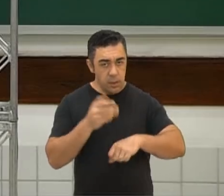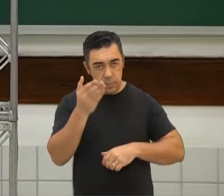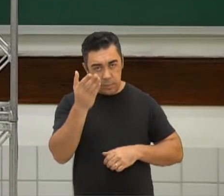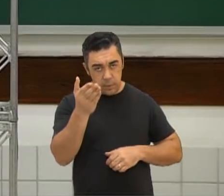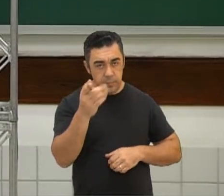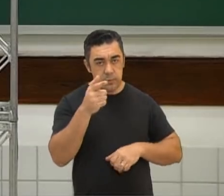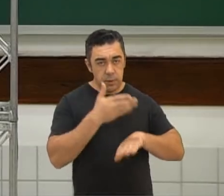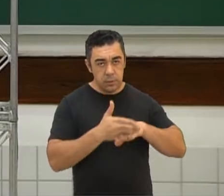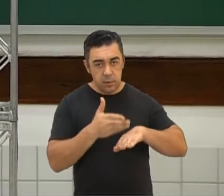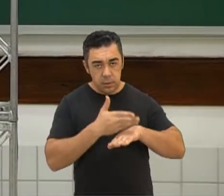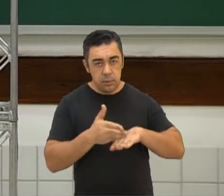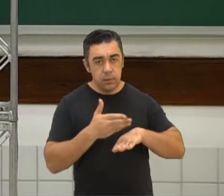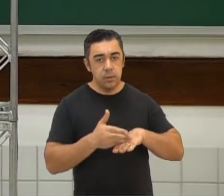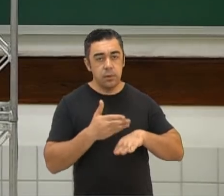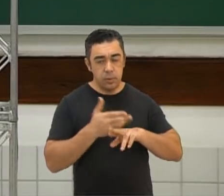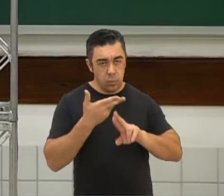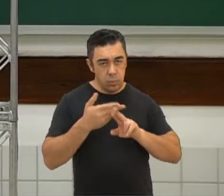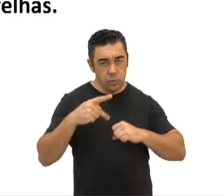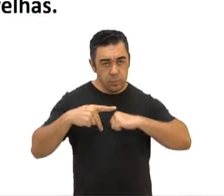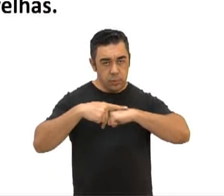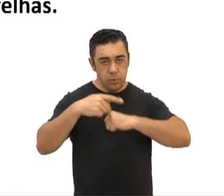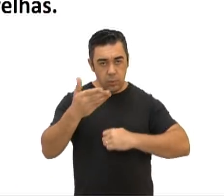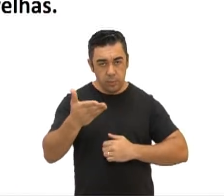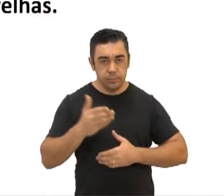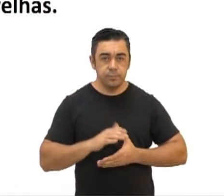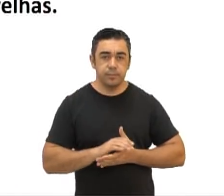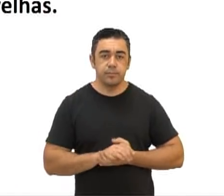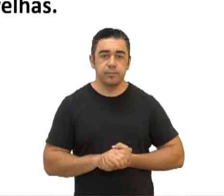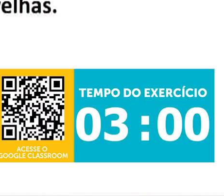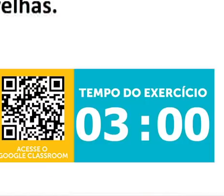vocês treinarem, praticarem o uso dos pronomes.